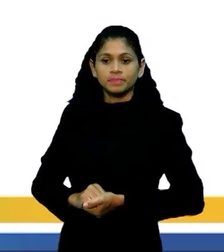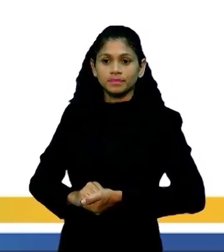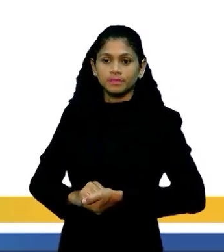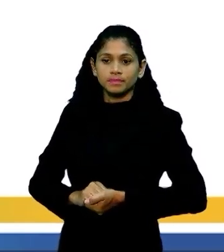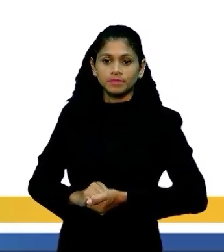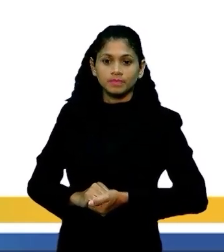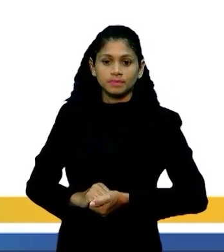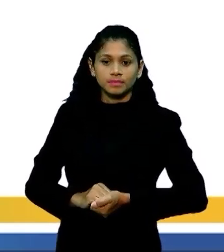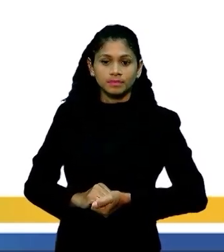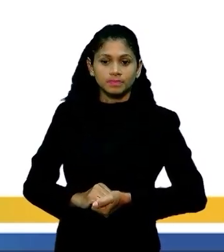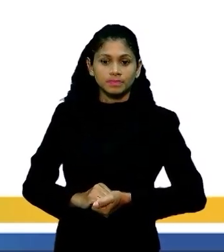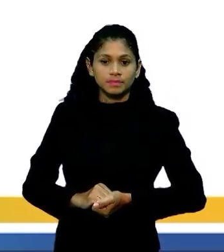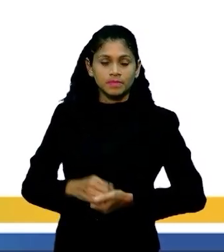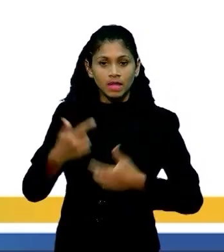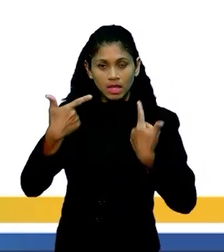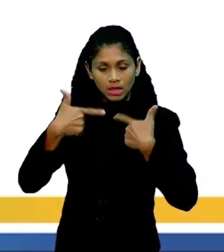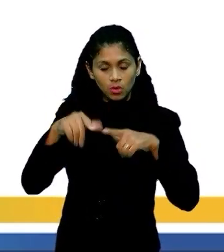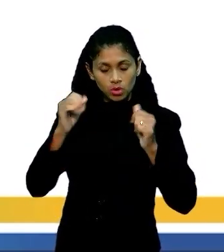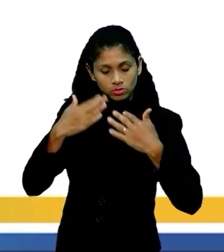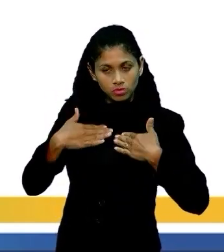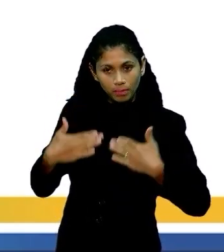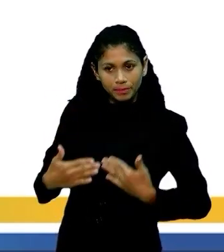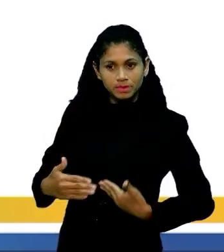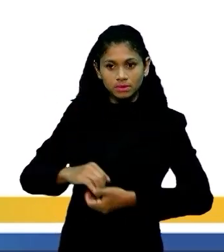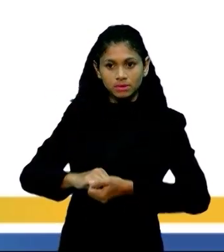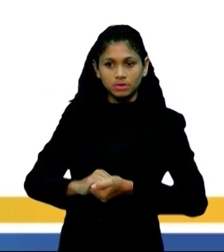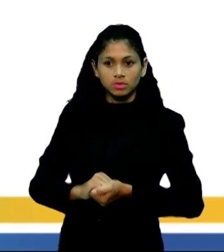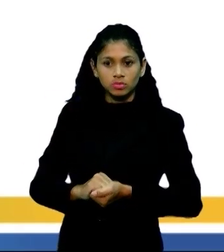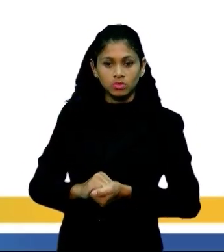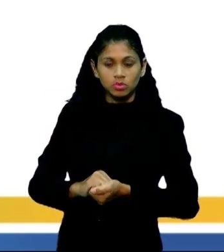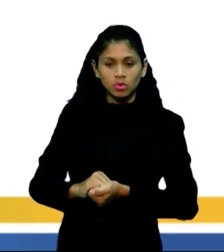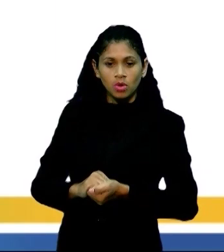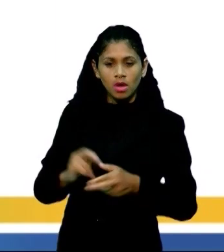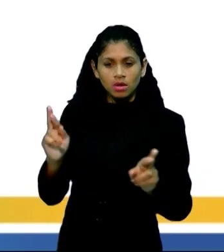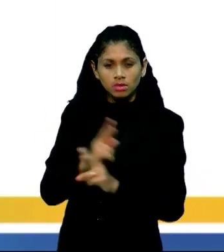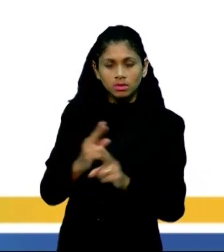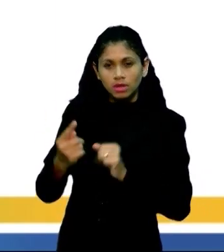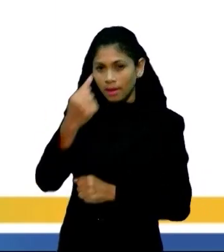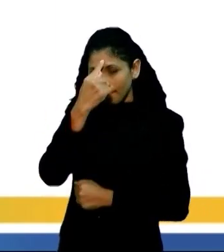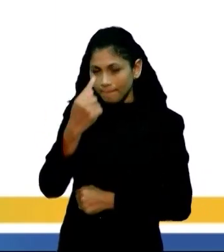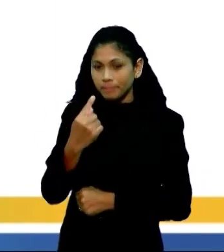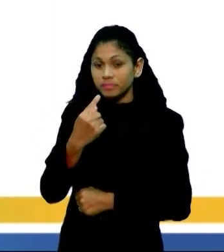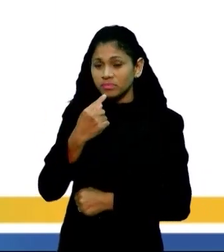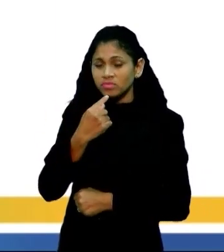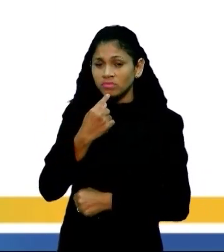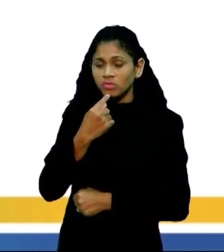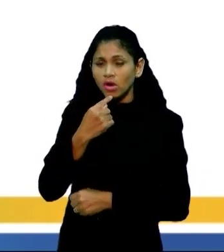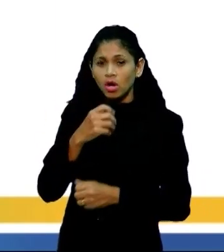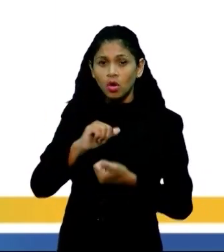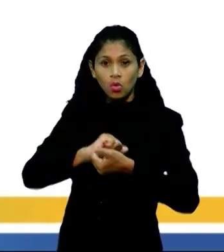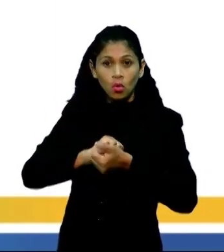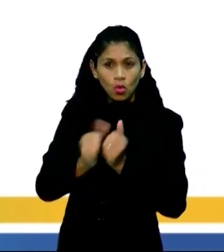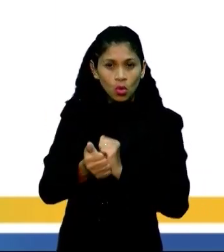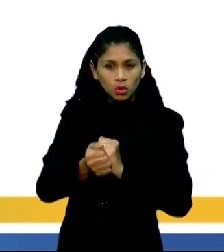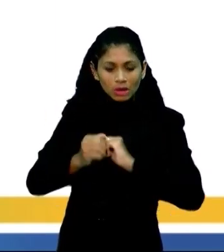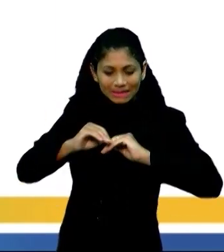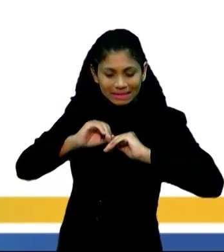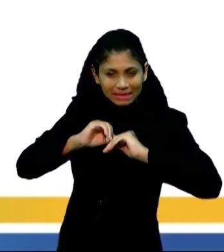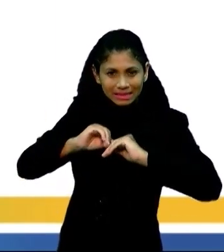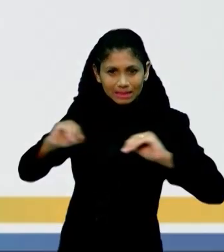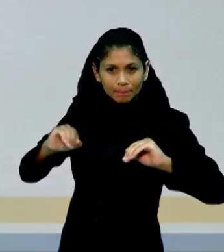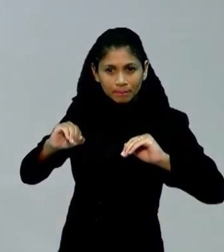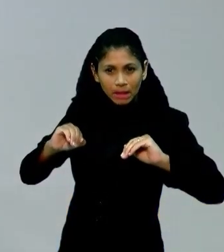anteriormente é a linguagem a leitura né E aí por meio da imagem ao lado é possível aferir que o esporte segrega à pessoas